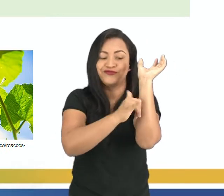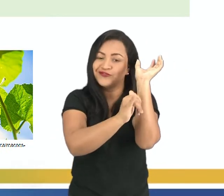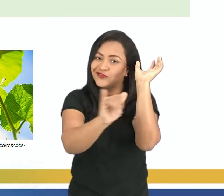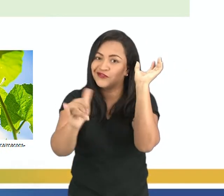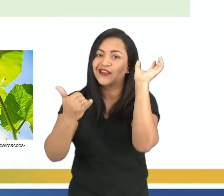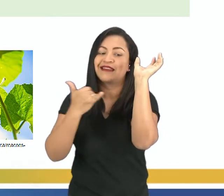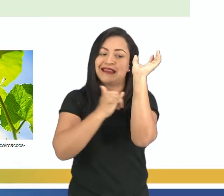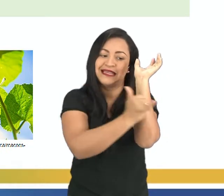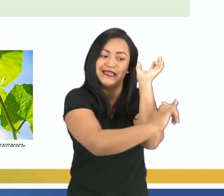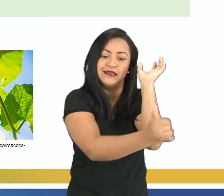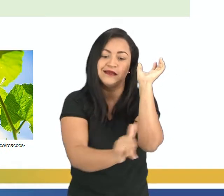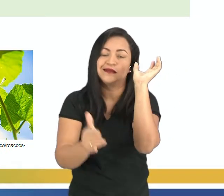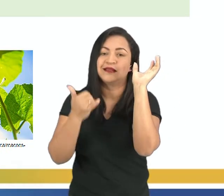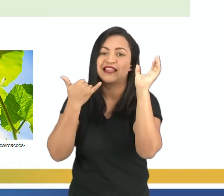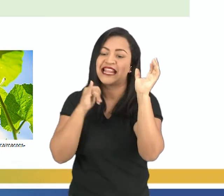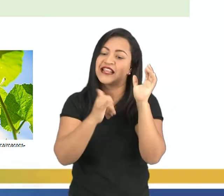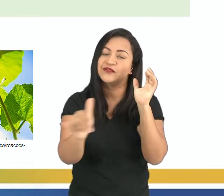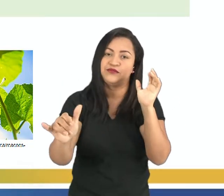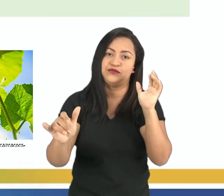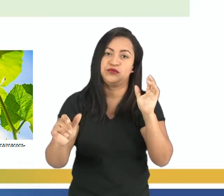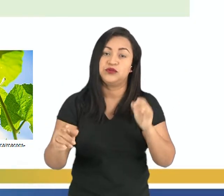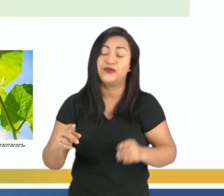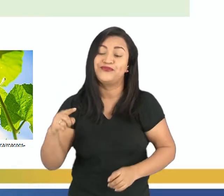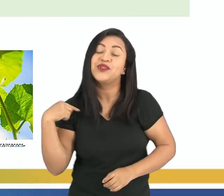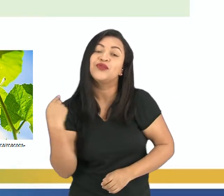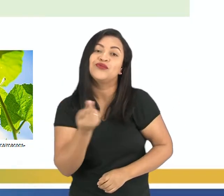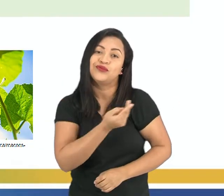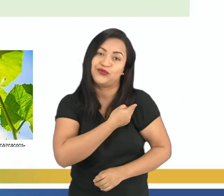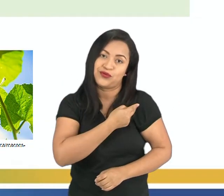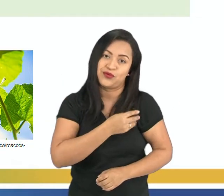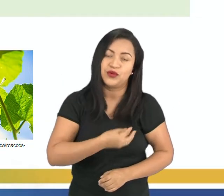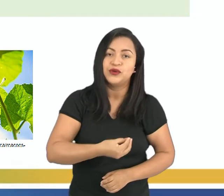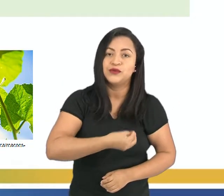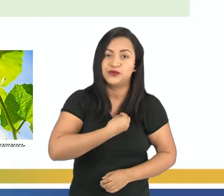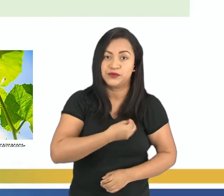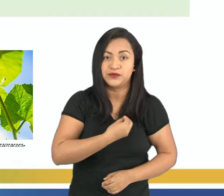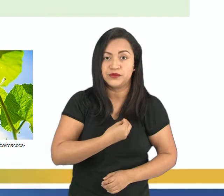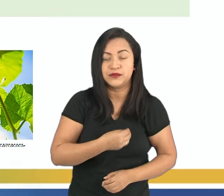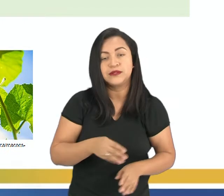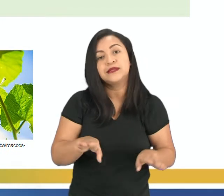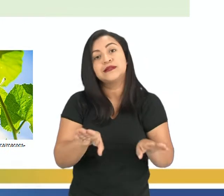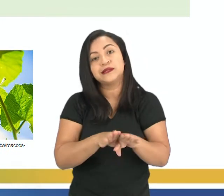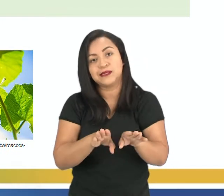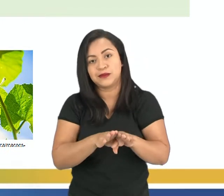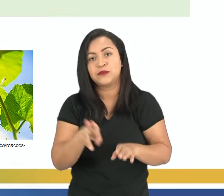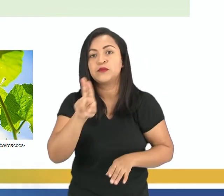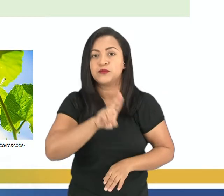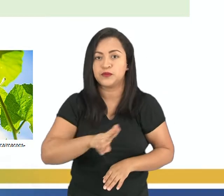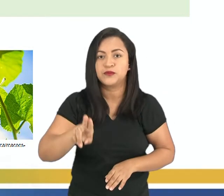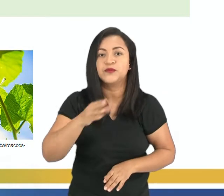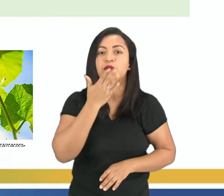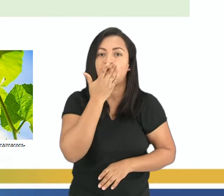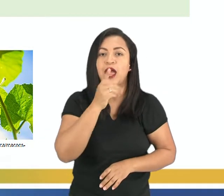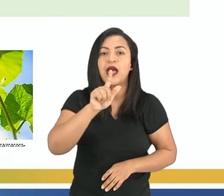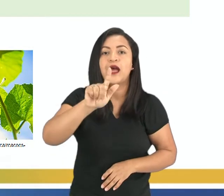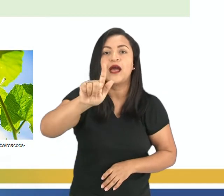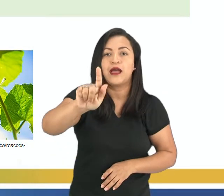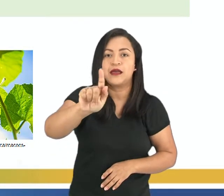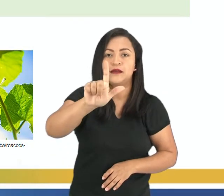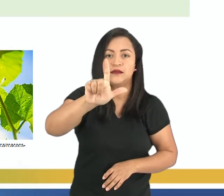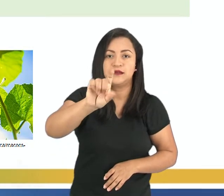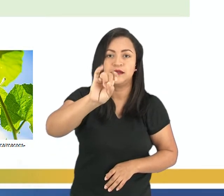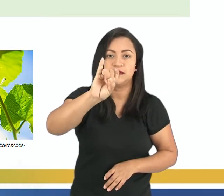celular. Nós, os demais seres vivos, também utilizamos essa glicose, que é proveniente do processo